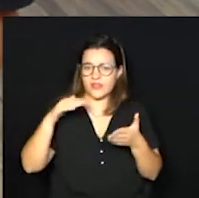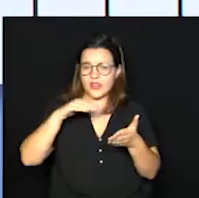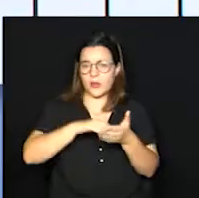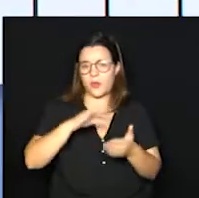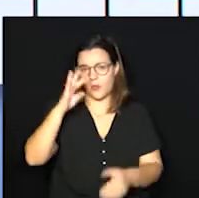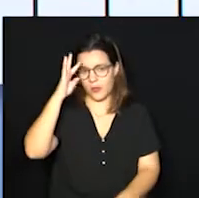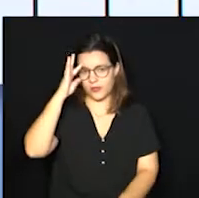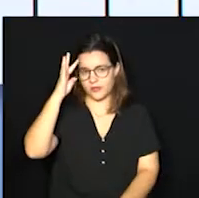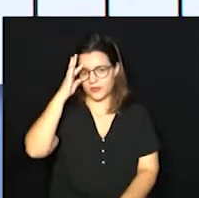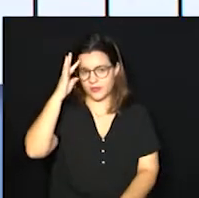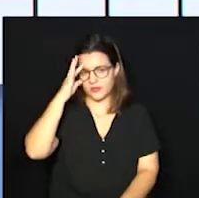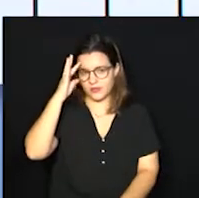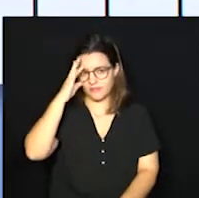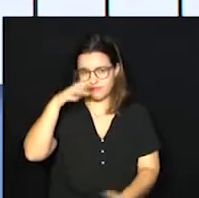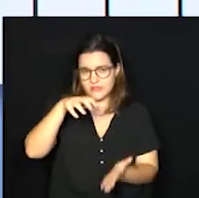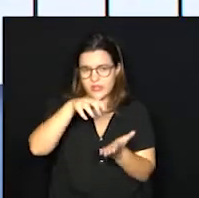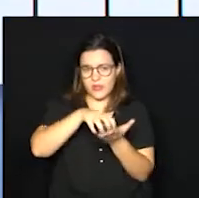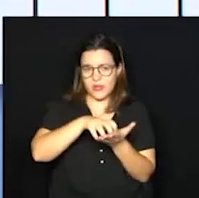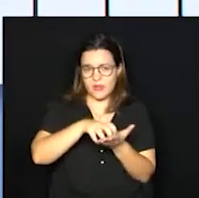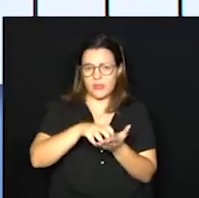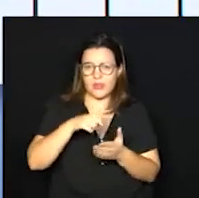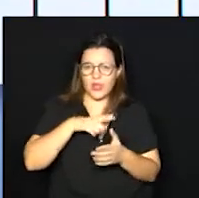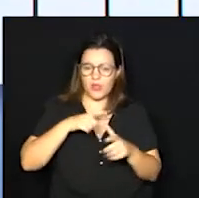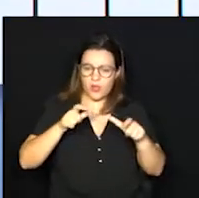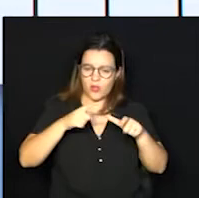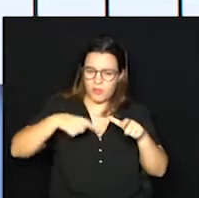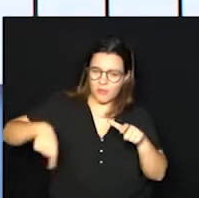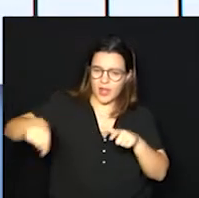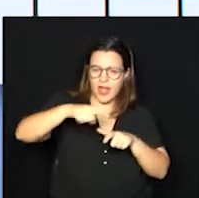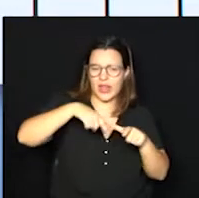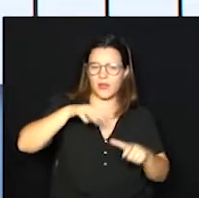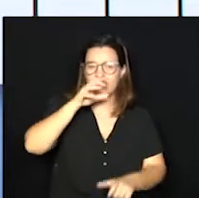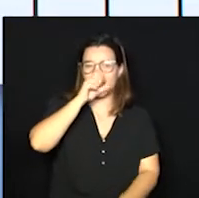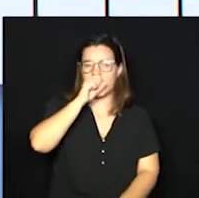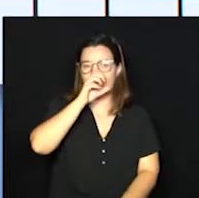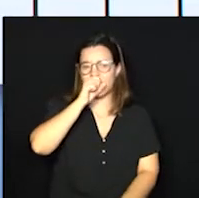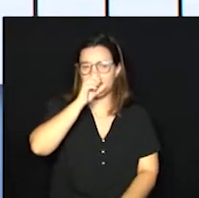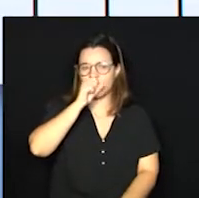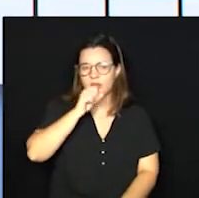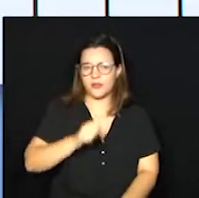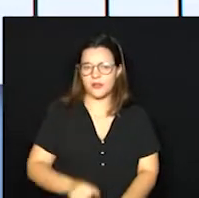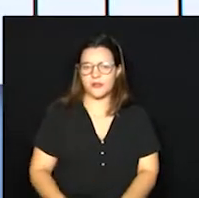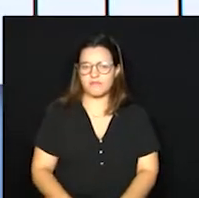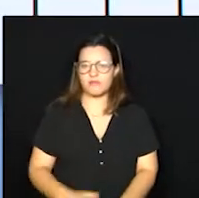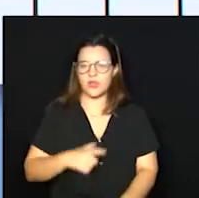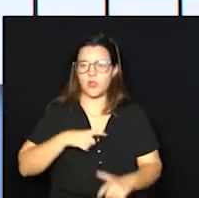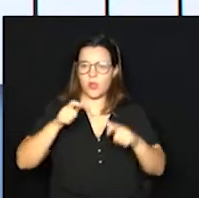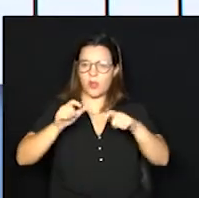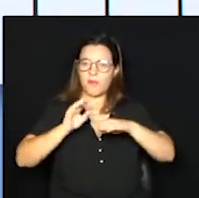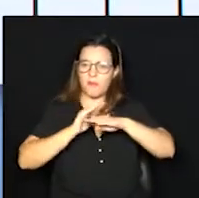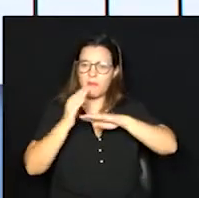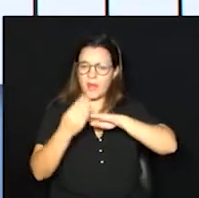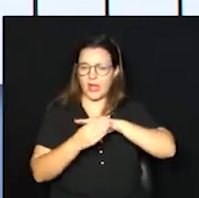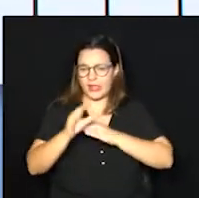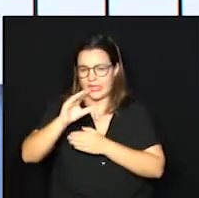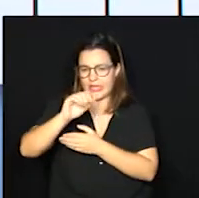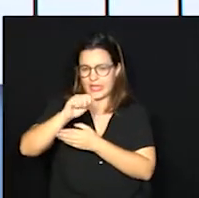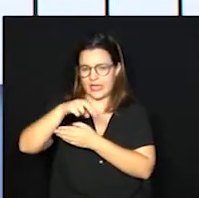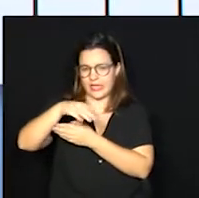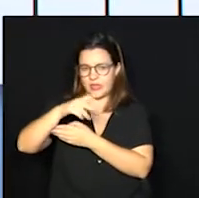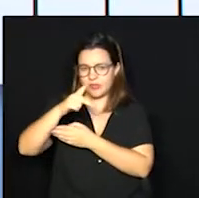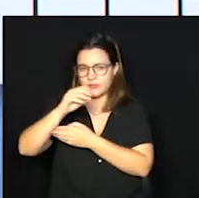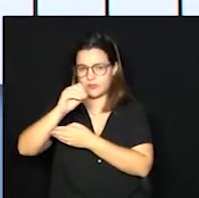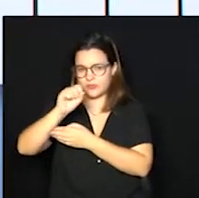O CS do Balão do Laranja, muito conhecido aqui na cidade, ele é ali na região do Campos Elíseos. Olha só, o Centro de